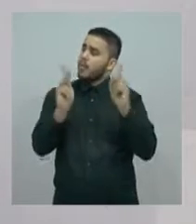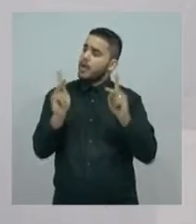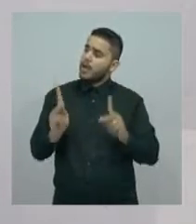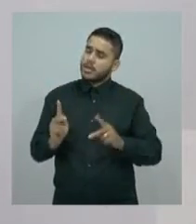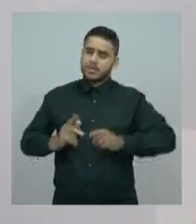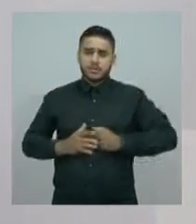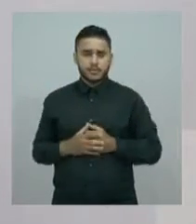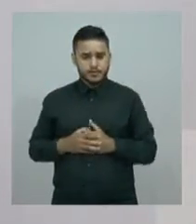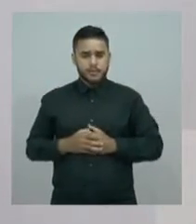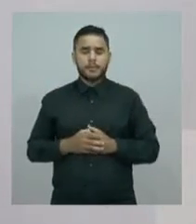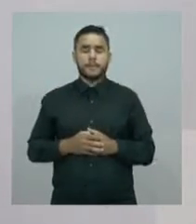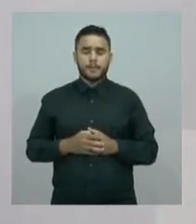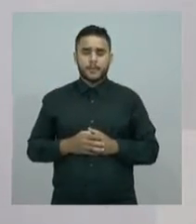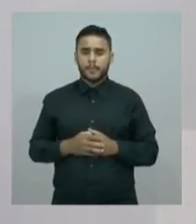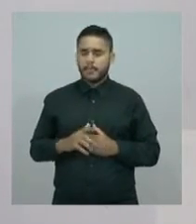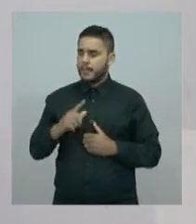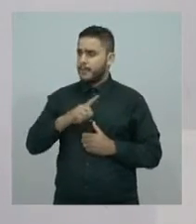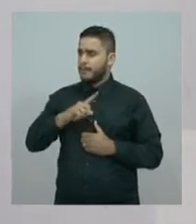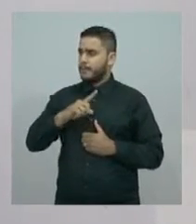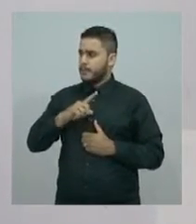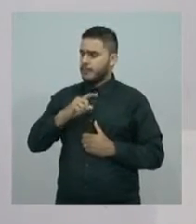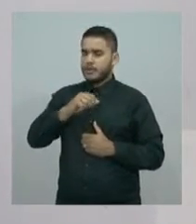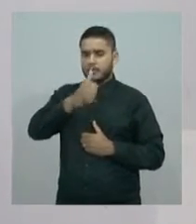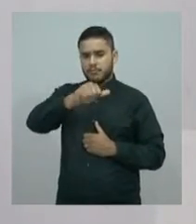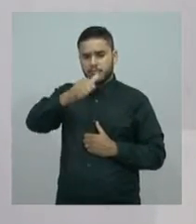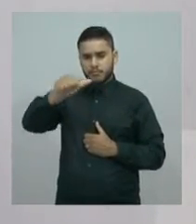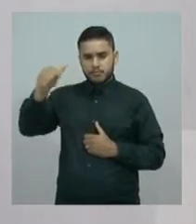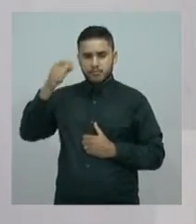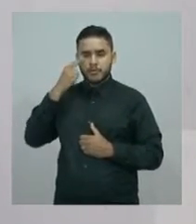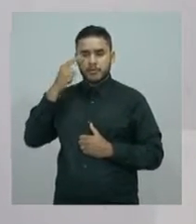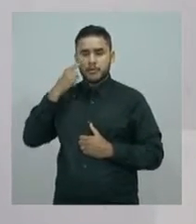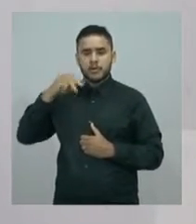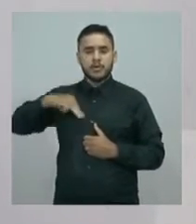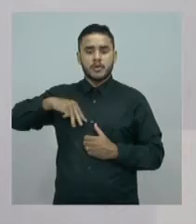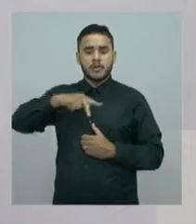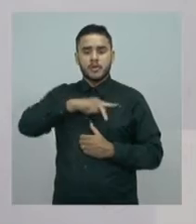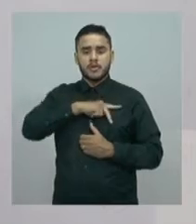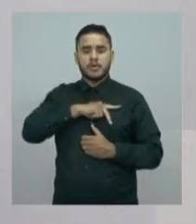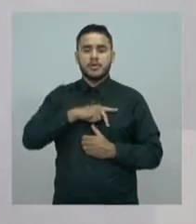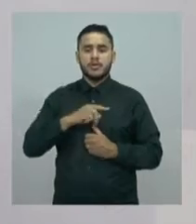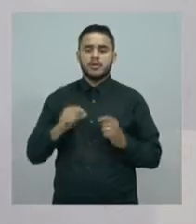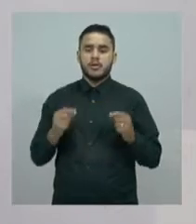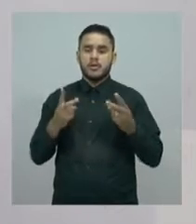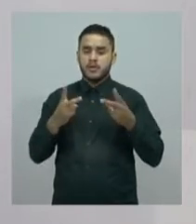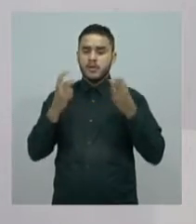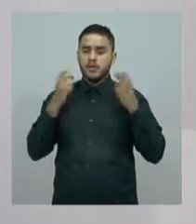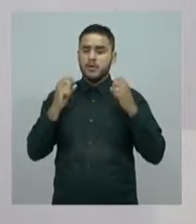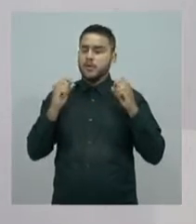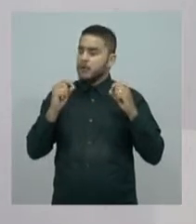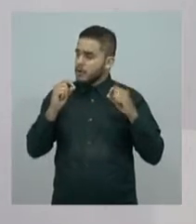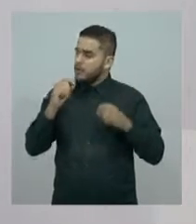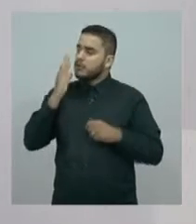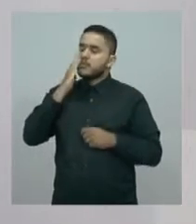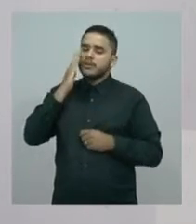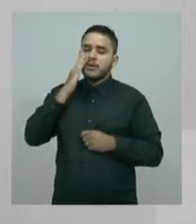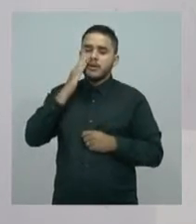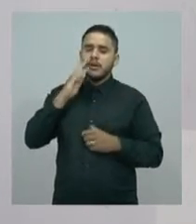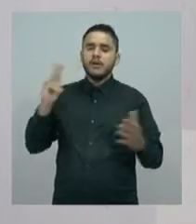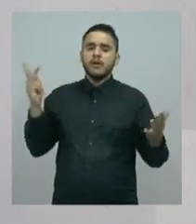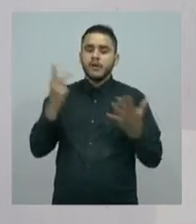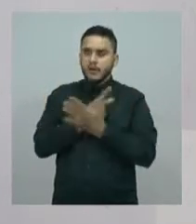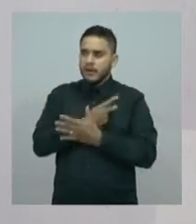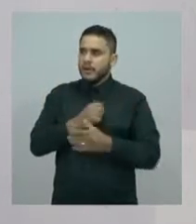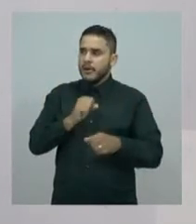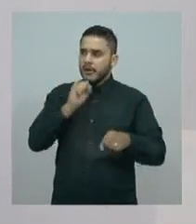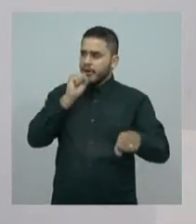Foi feita uma avaliação por parte do Ministério Público e foi constatado que grande parte dos